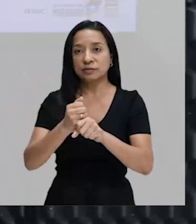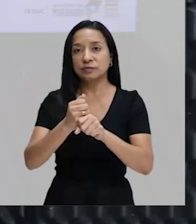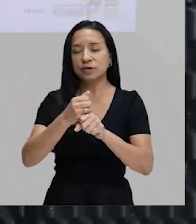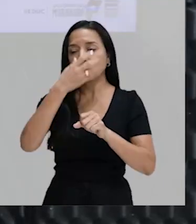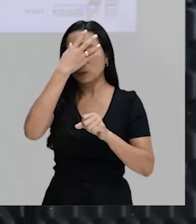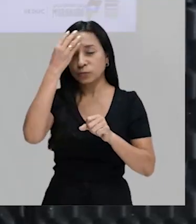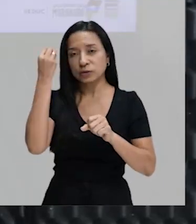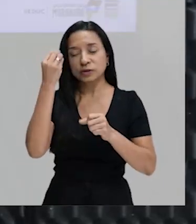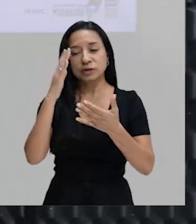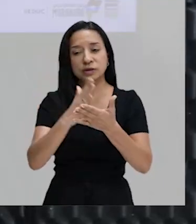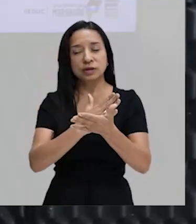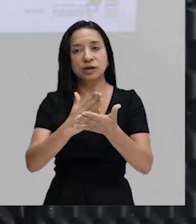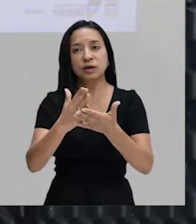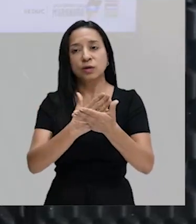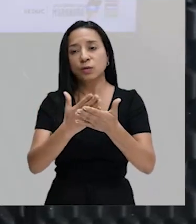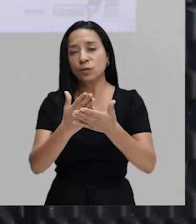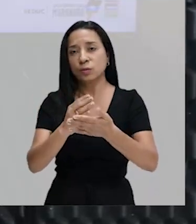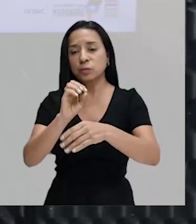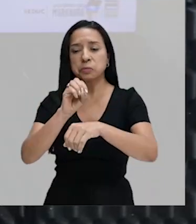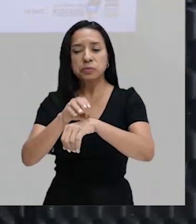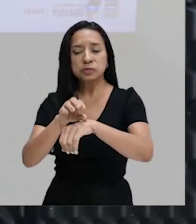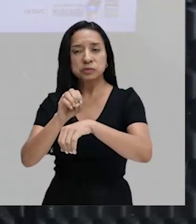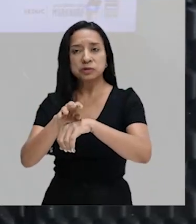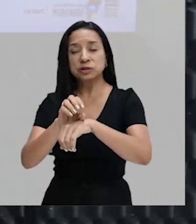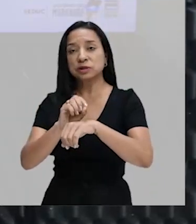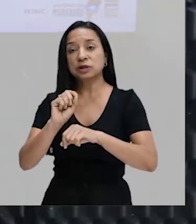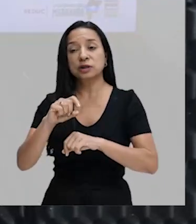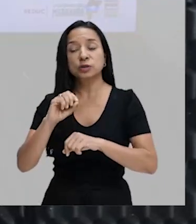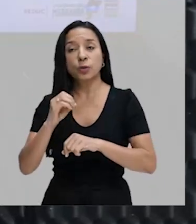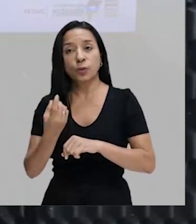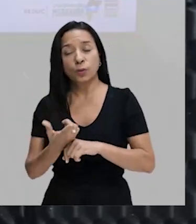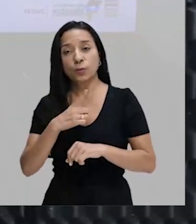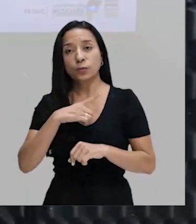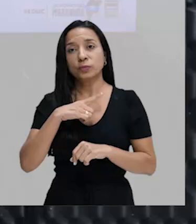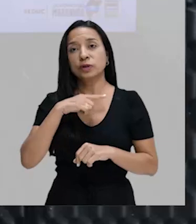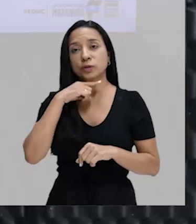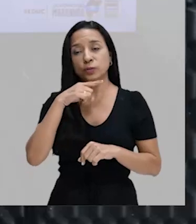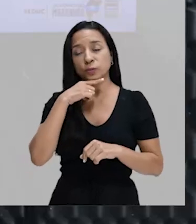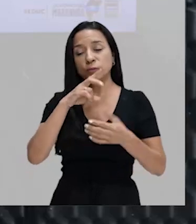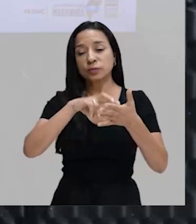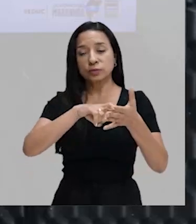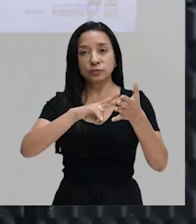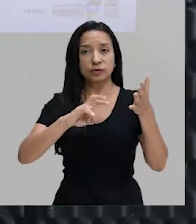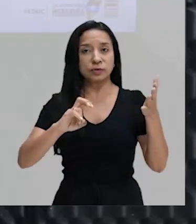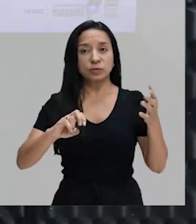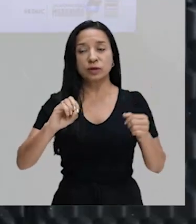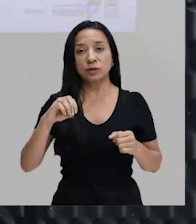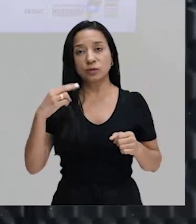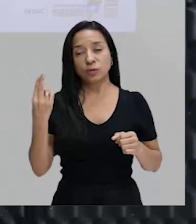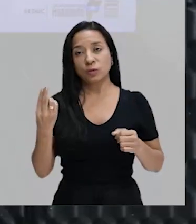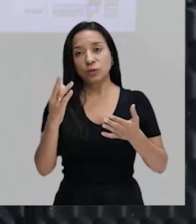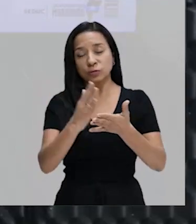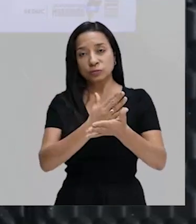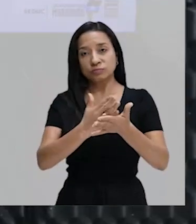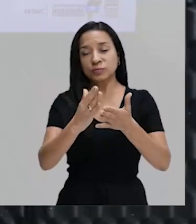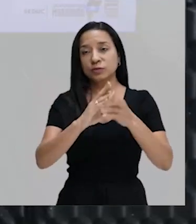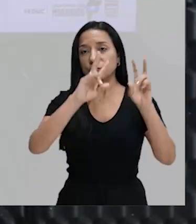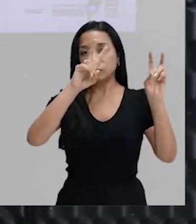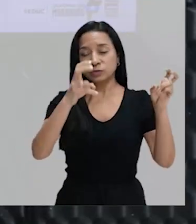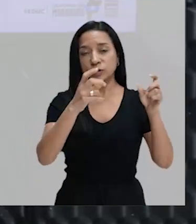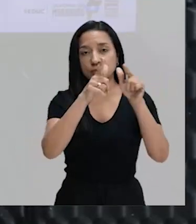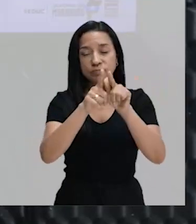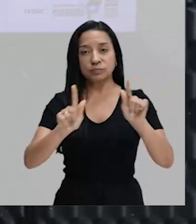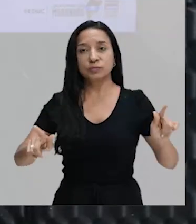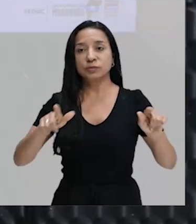esquecer alguma das nossas dicas, tiver alguma dúvida de algum vocabulário ou de algum dos temas de gramática